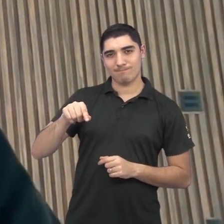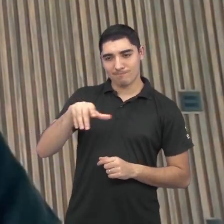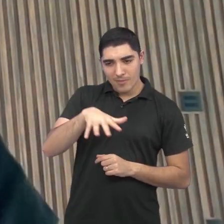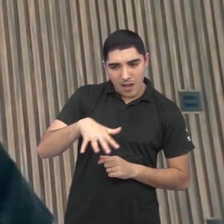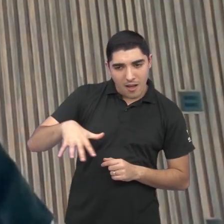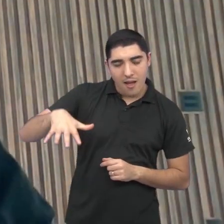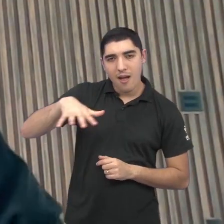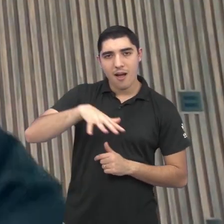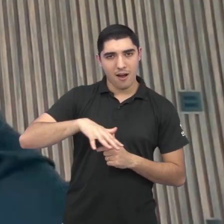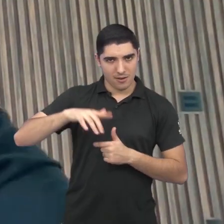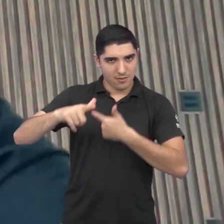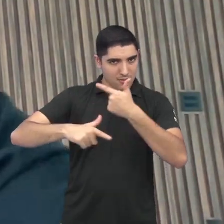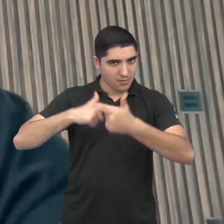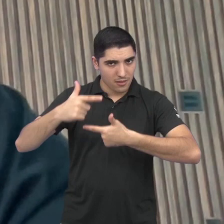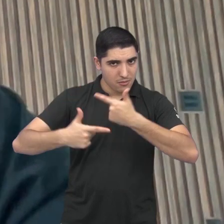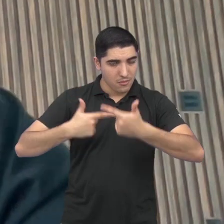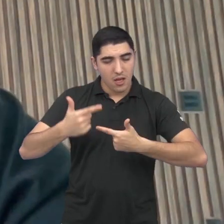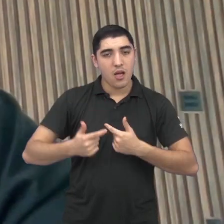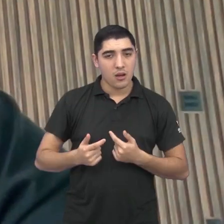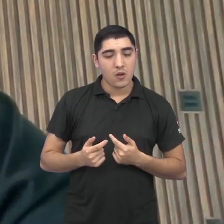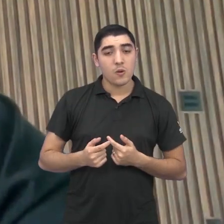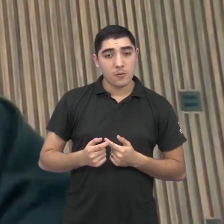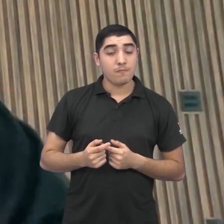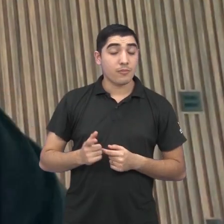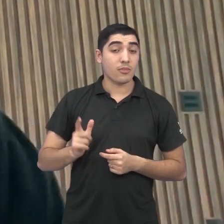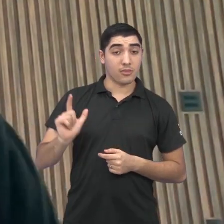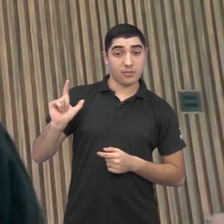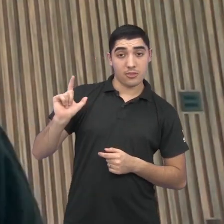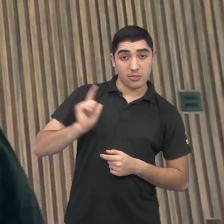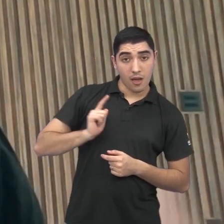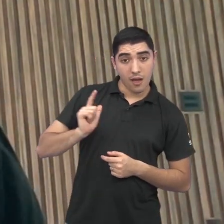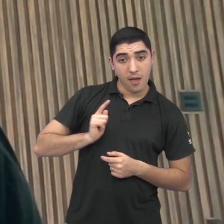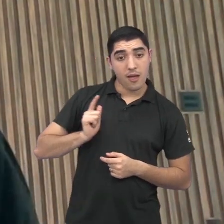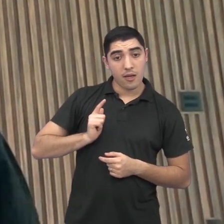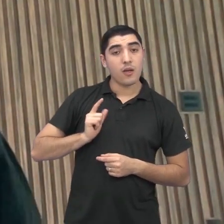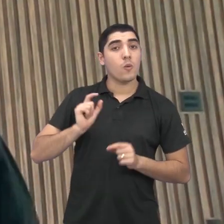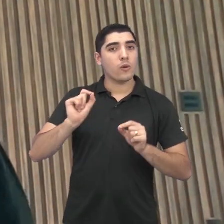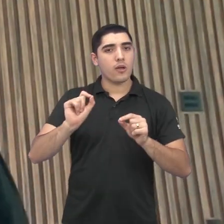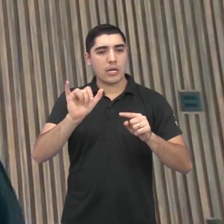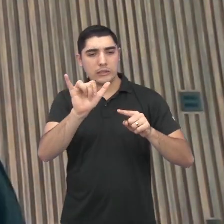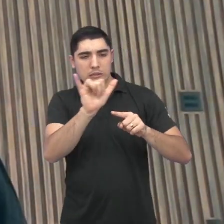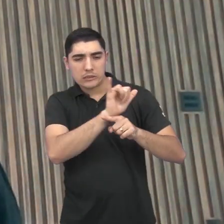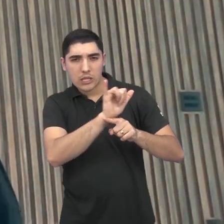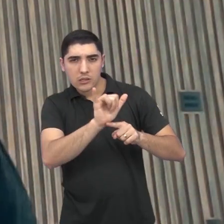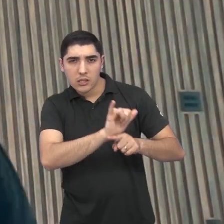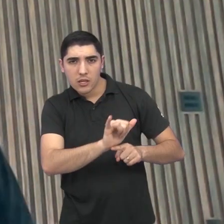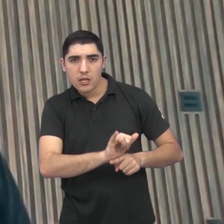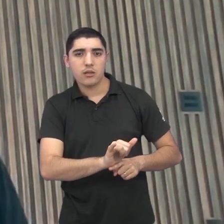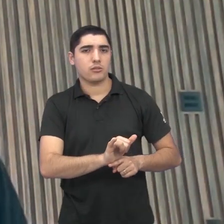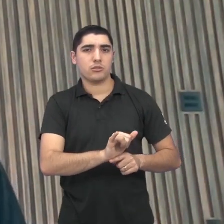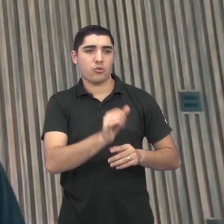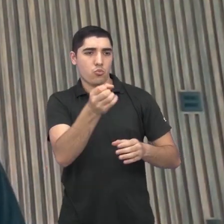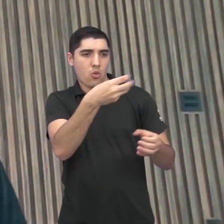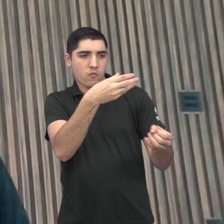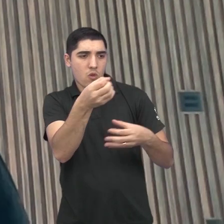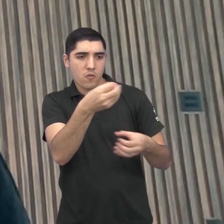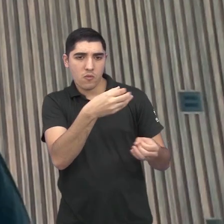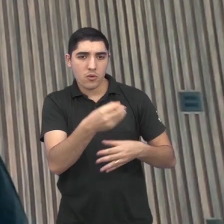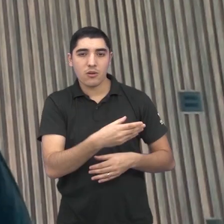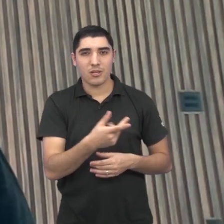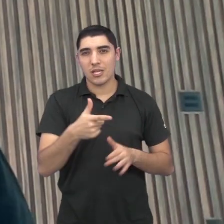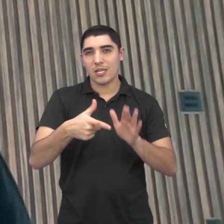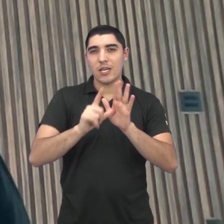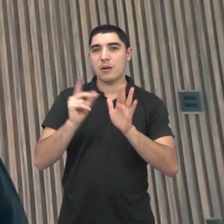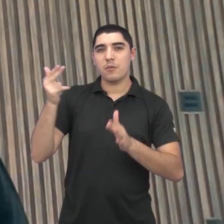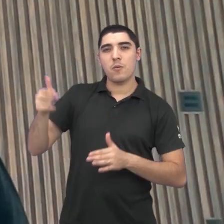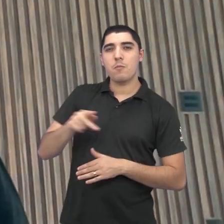desse métier de trabalho, a gente tem, inclusive, ferramentas novas, né? Como a gente comentou já, o professor Charlie